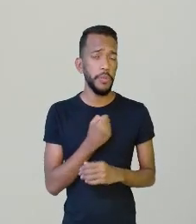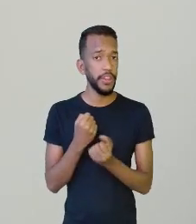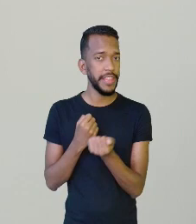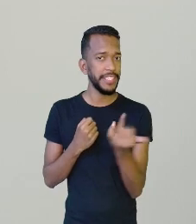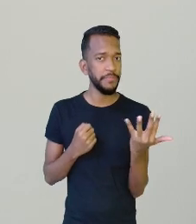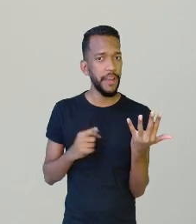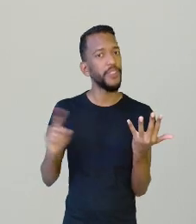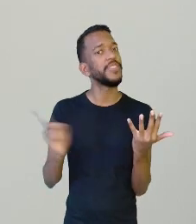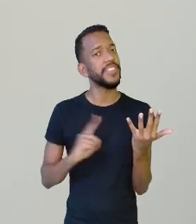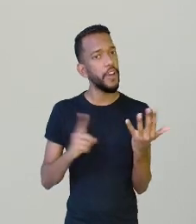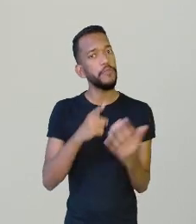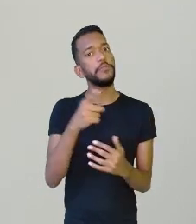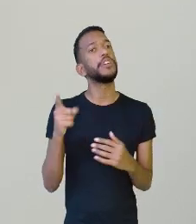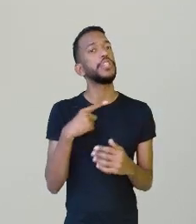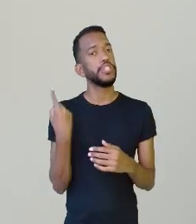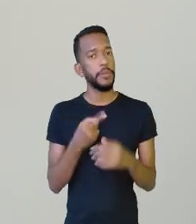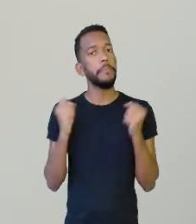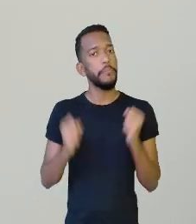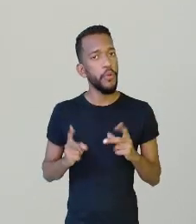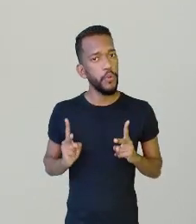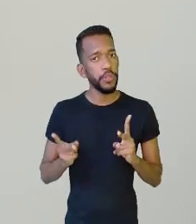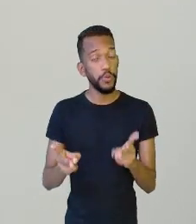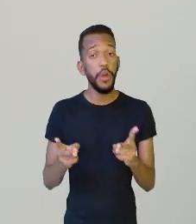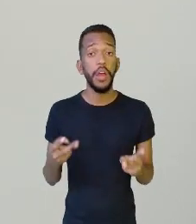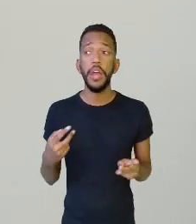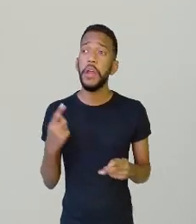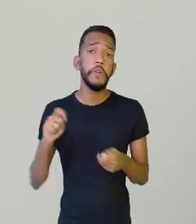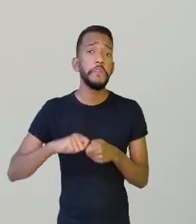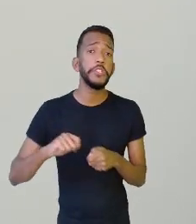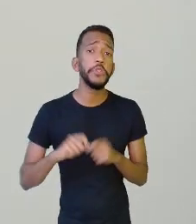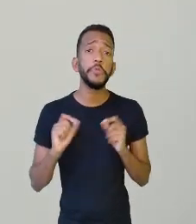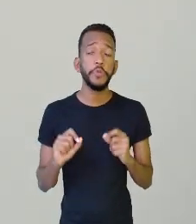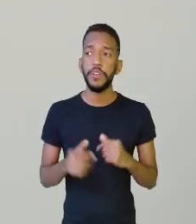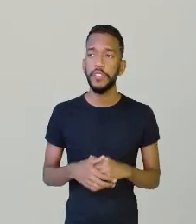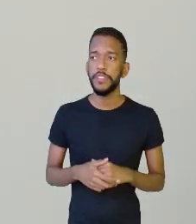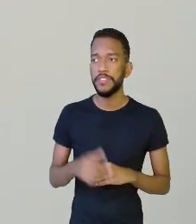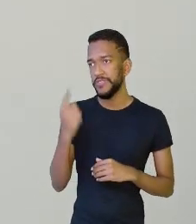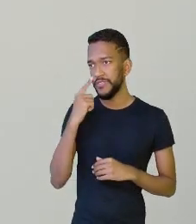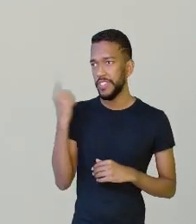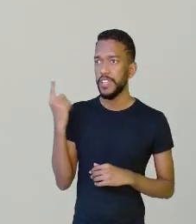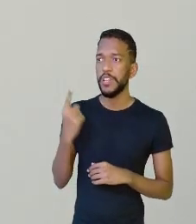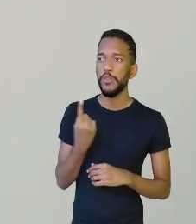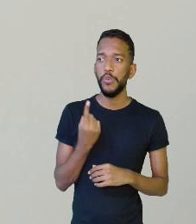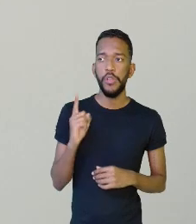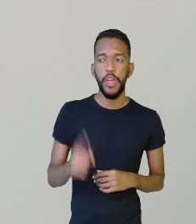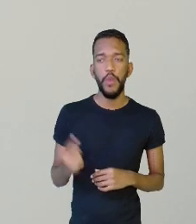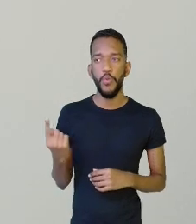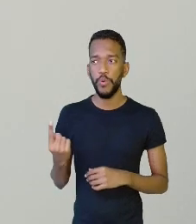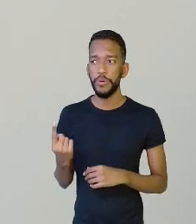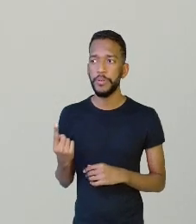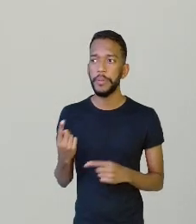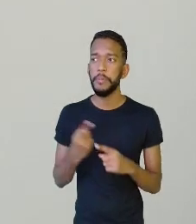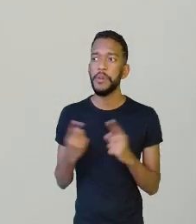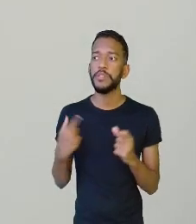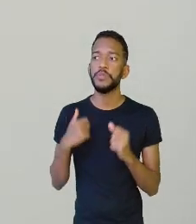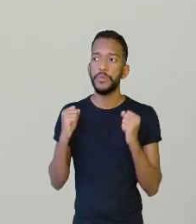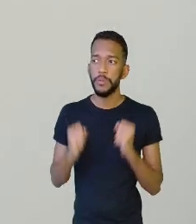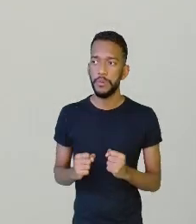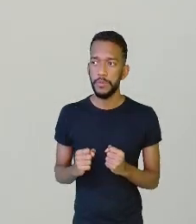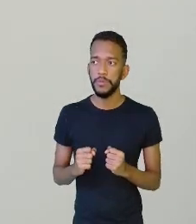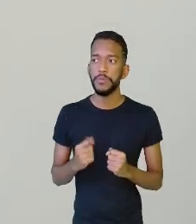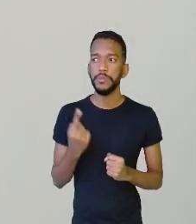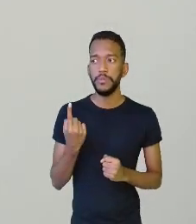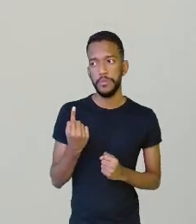não. A gente pode continuar. E o que é que eu vou fazer? Esse 1 não é unidade, mas eu posso